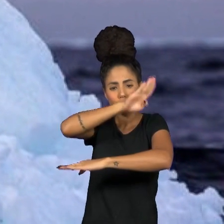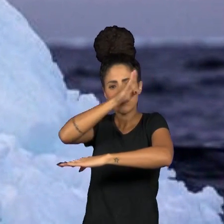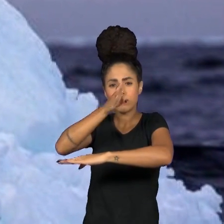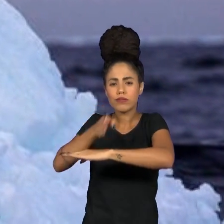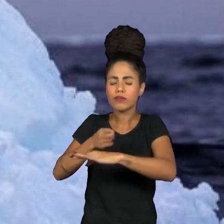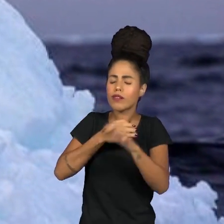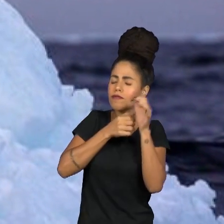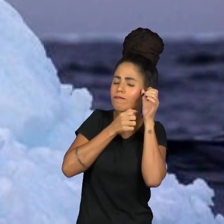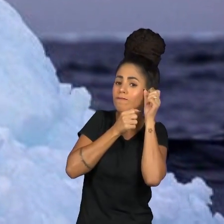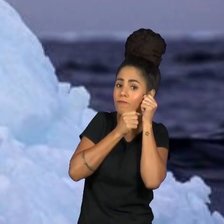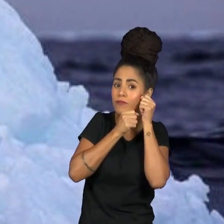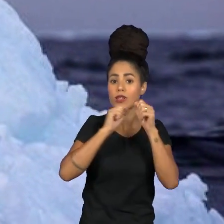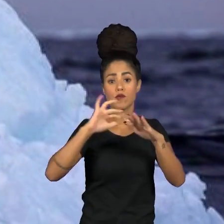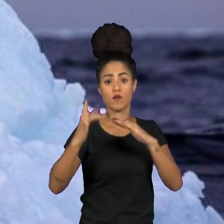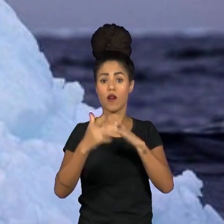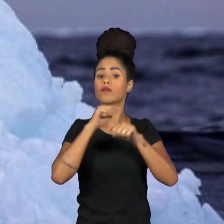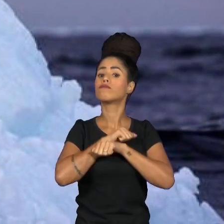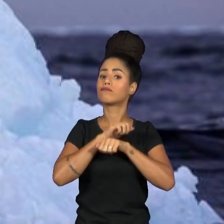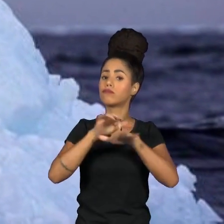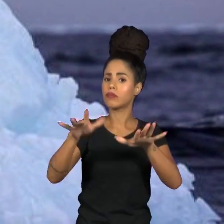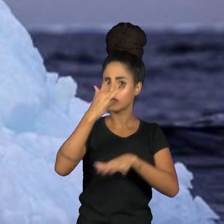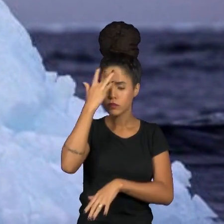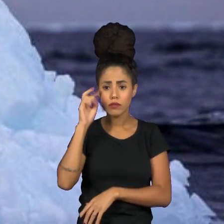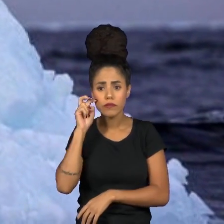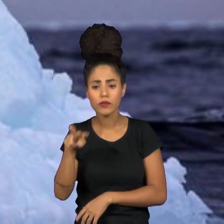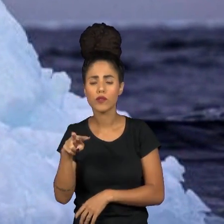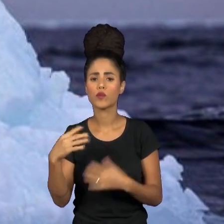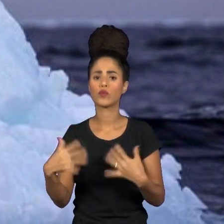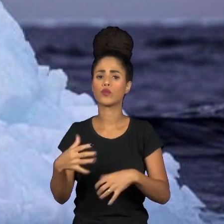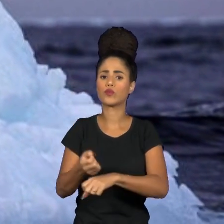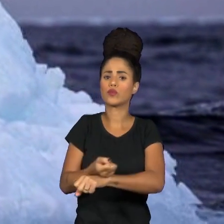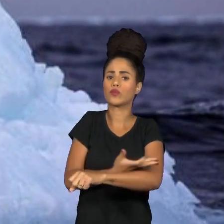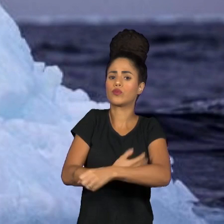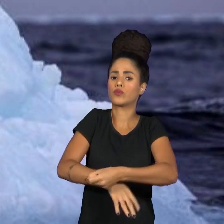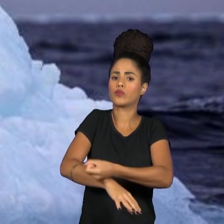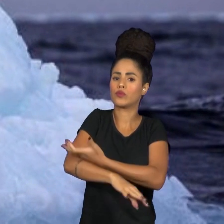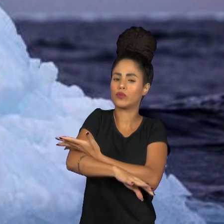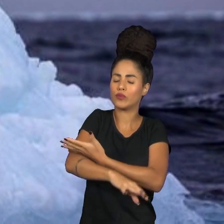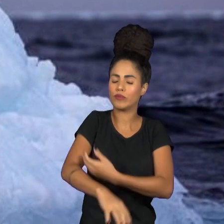pelas redes sociais e comoveu os usuários.